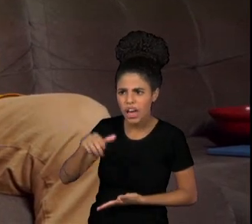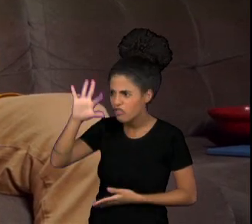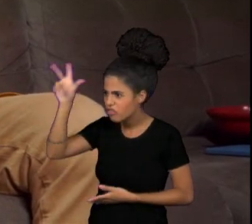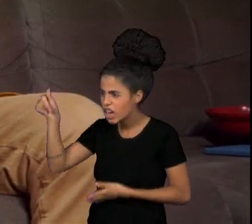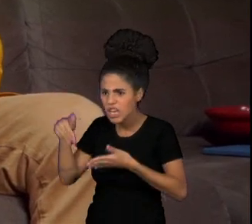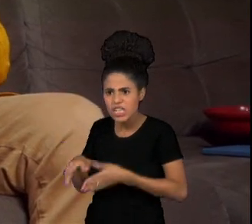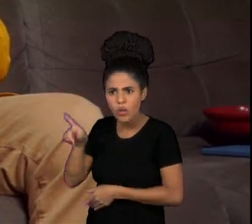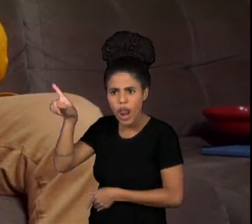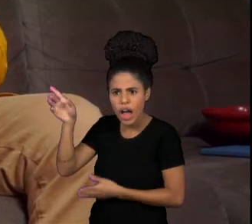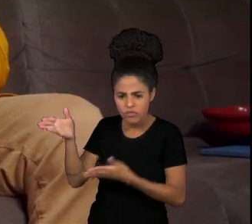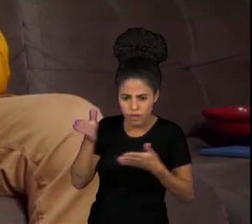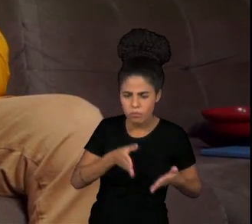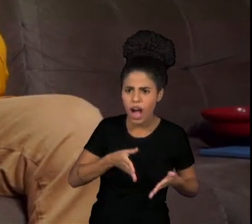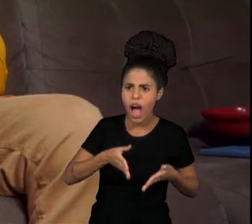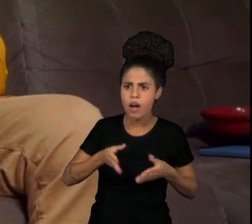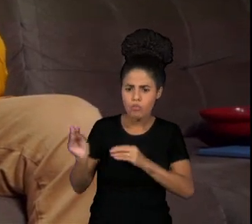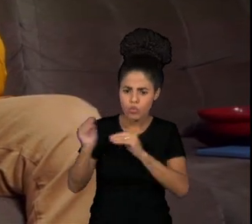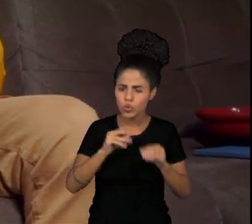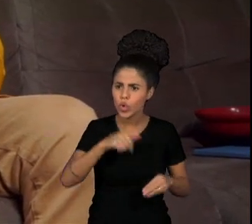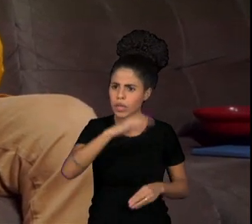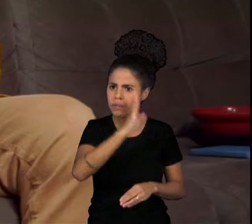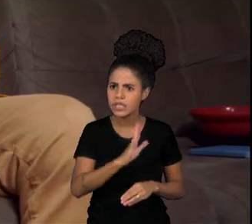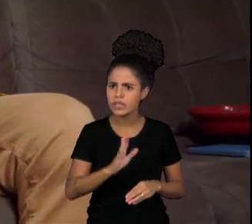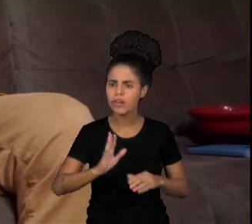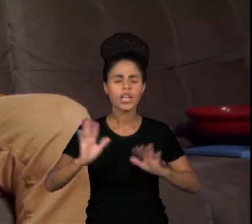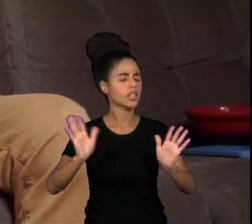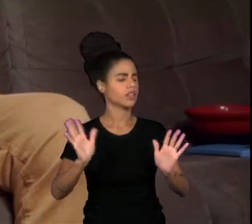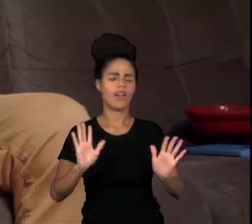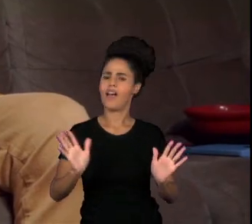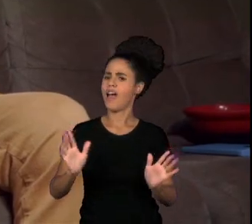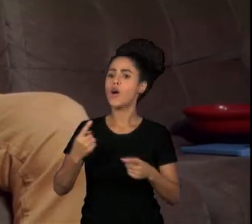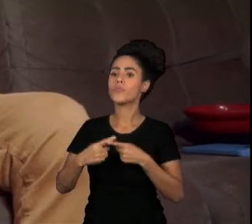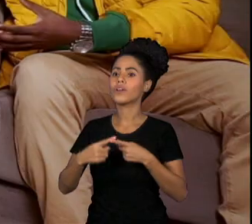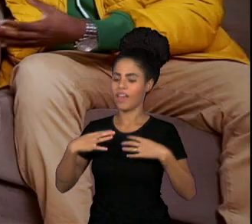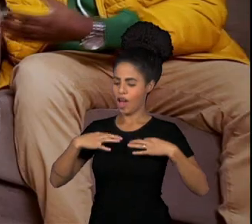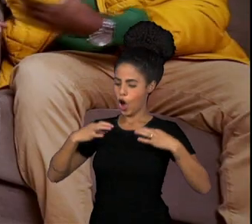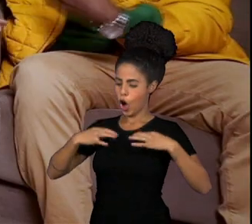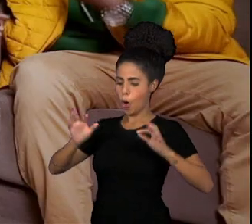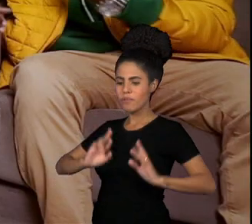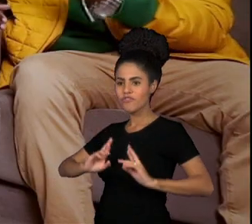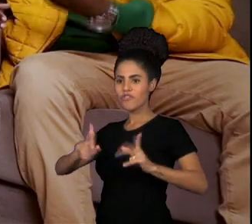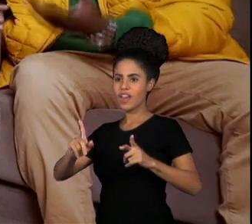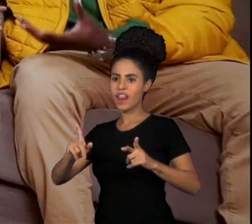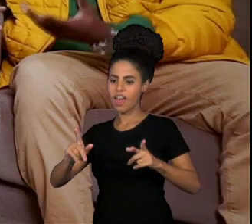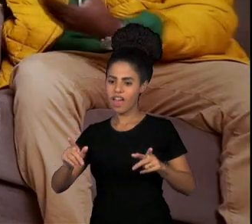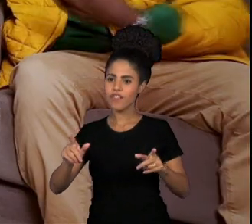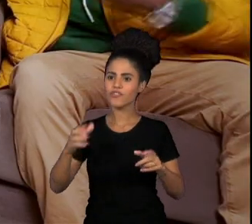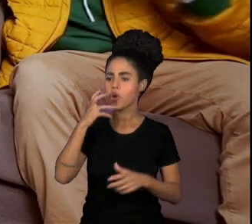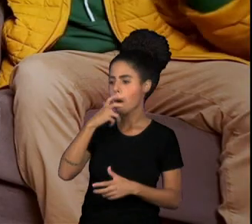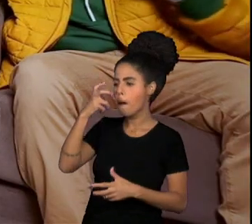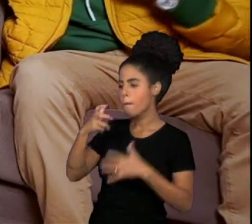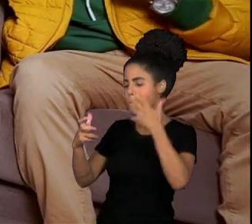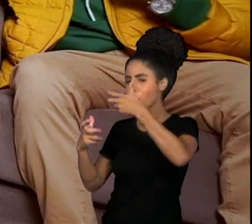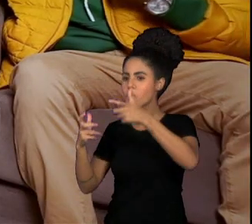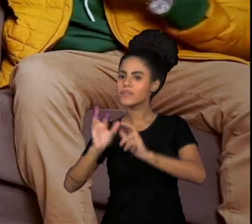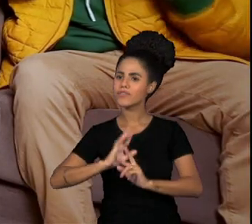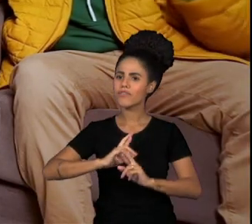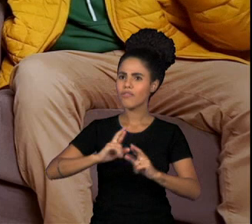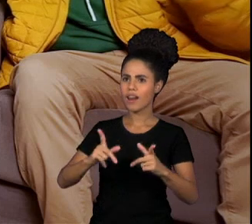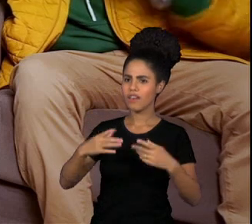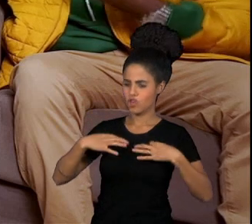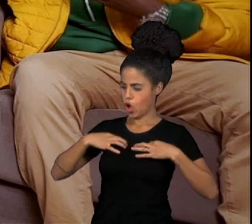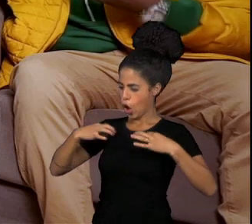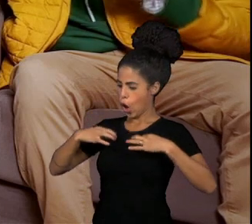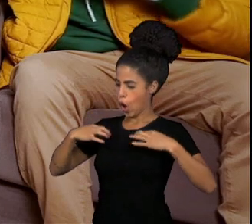dá muito por conta das cores que eu uso nas roupas, dessa comunicação. Então aí você vê que a